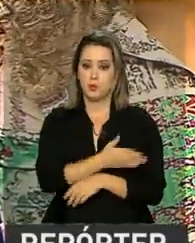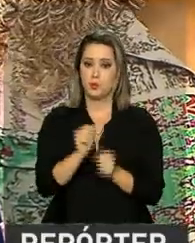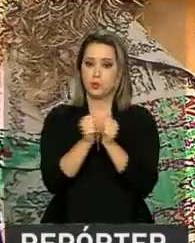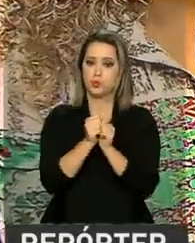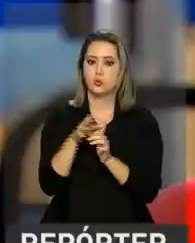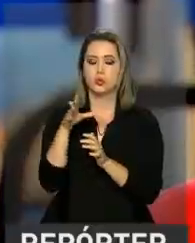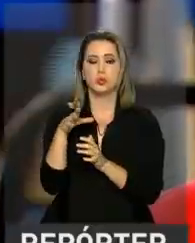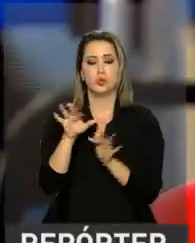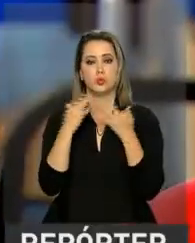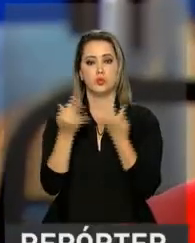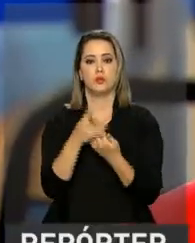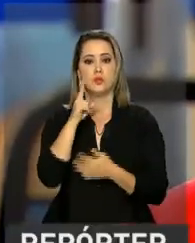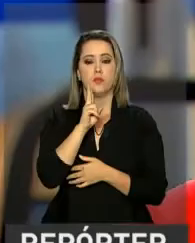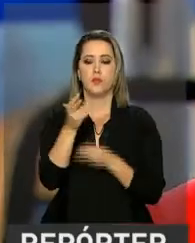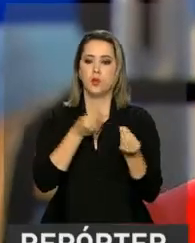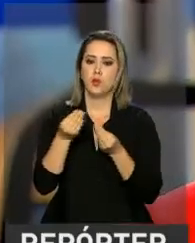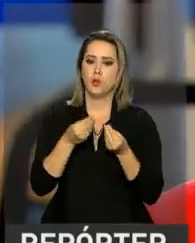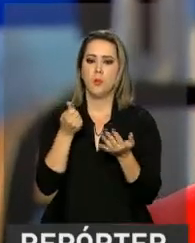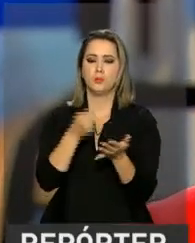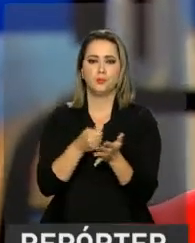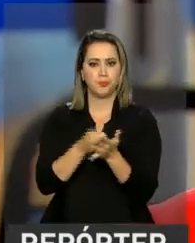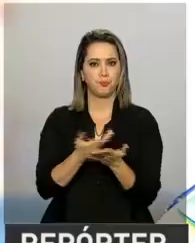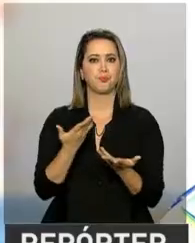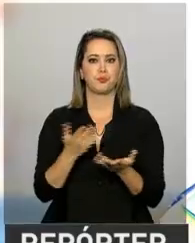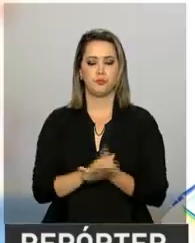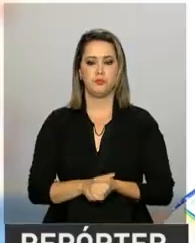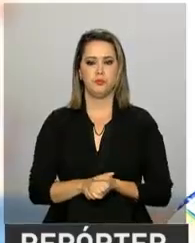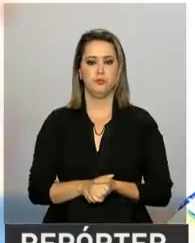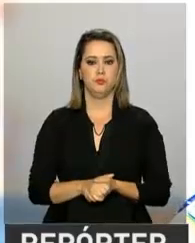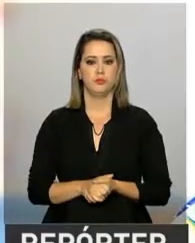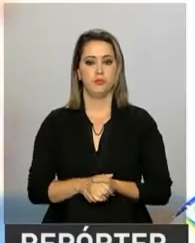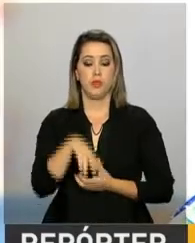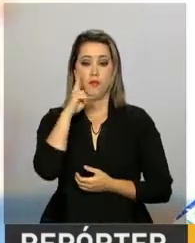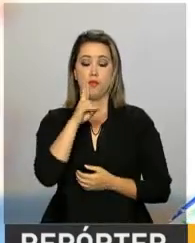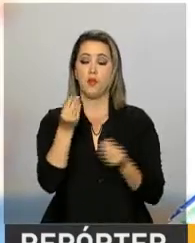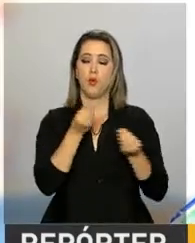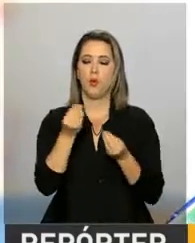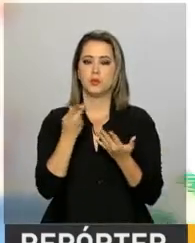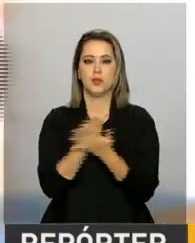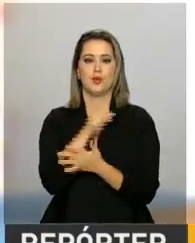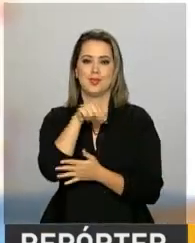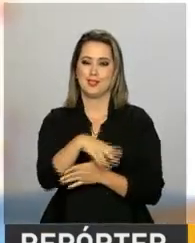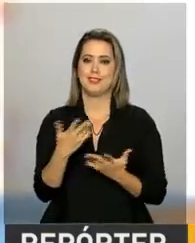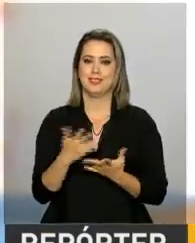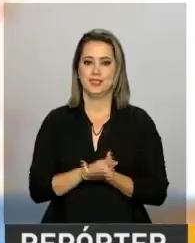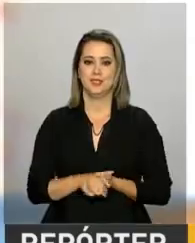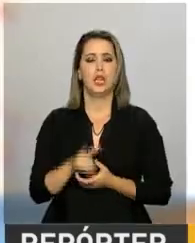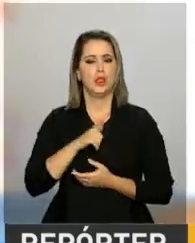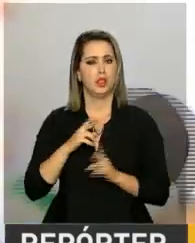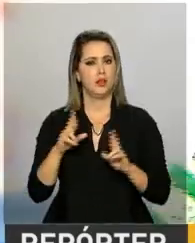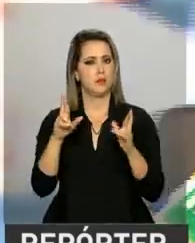família veio ver as condições de financiamento aí ver como está esperando a caixa tem